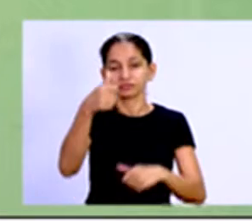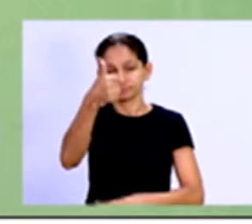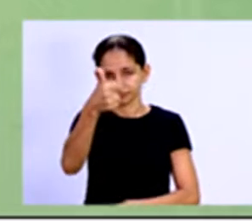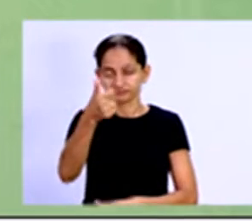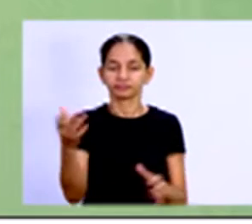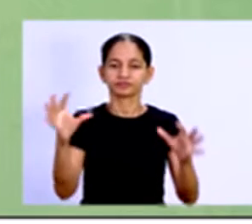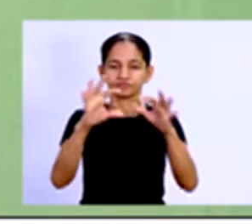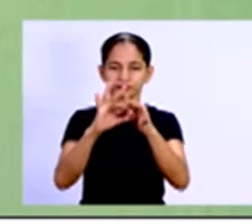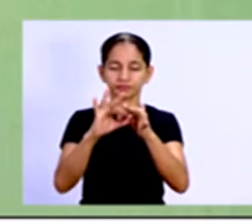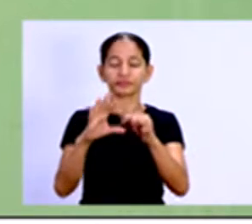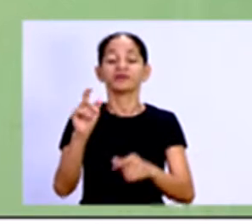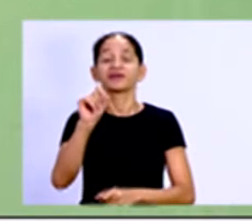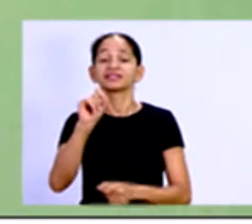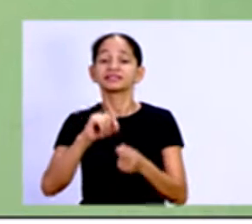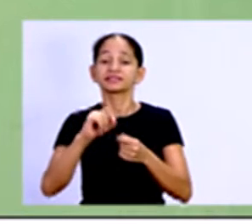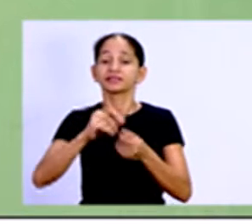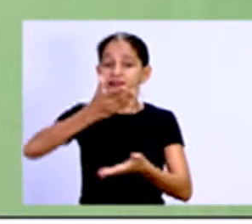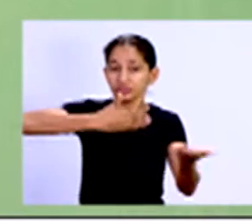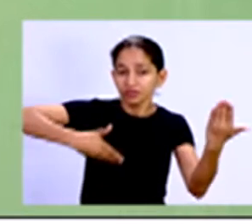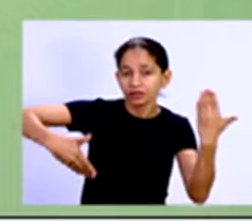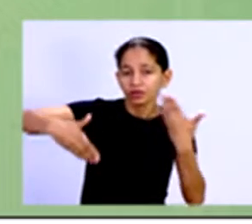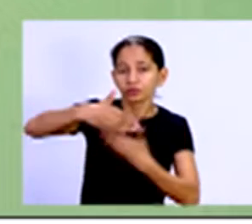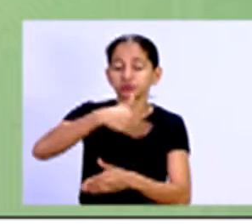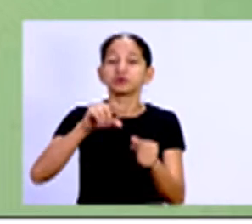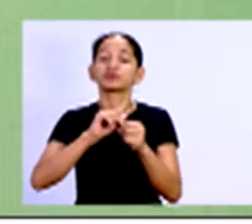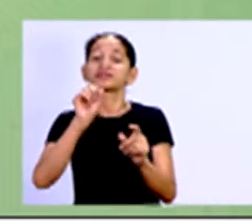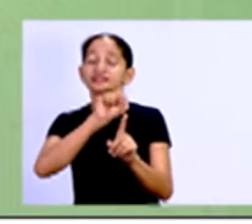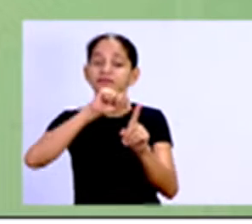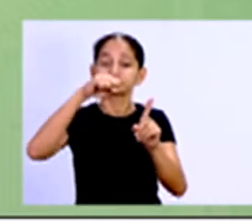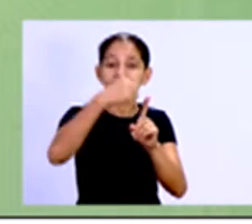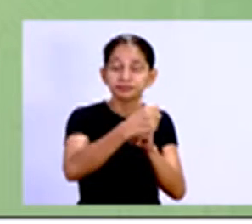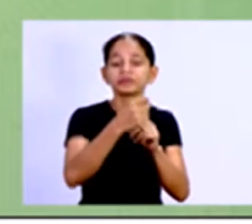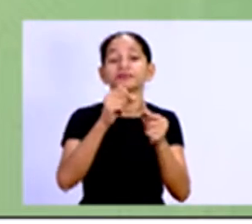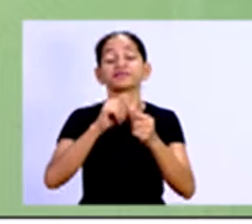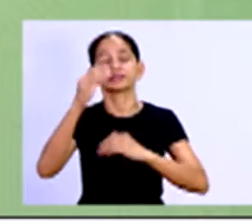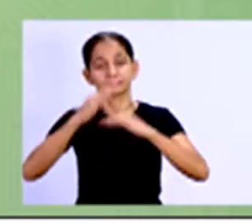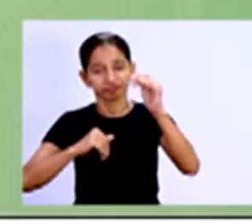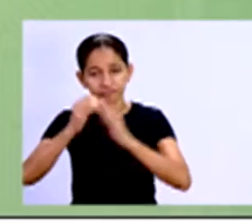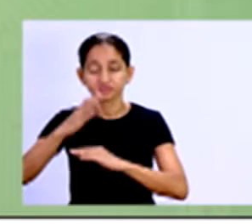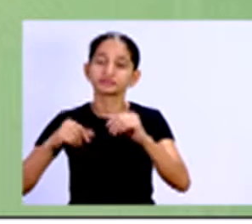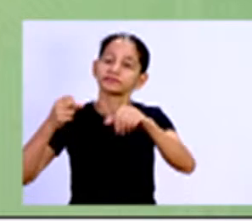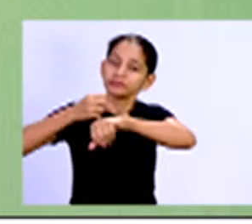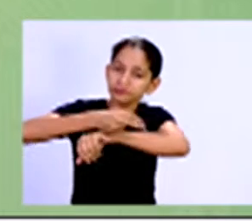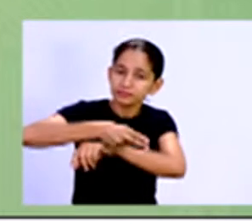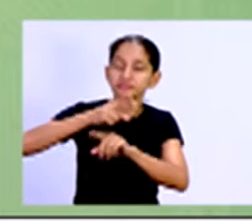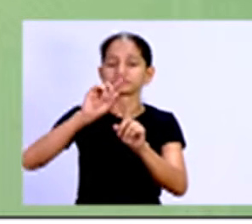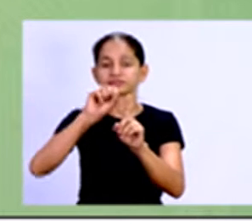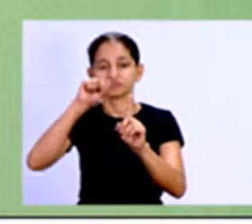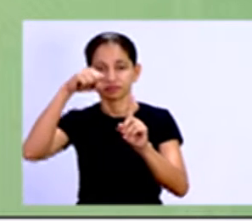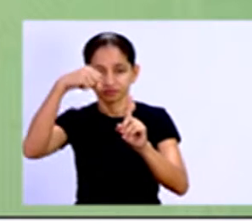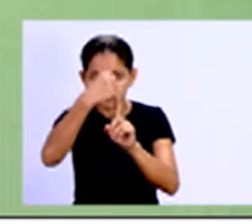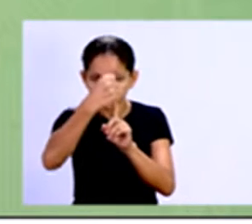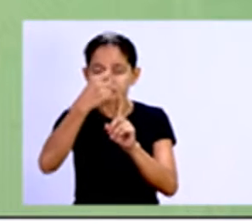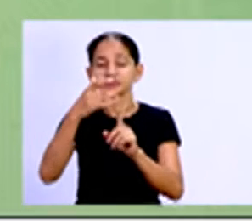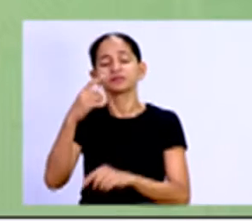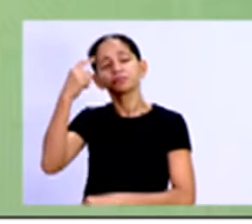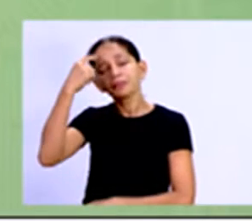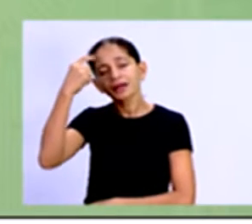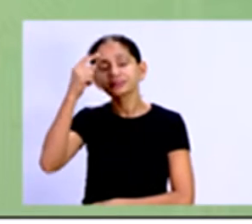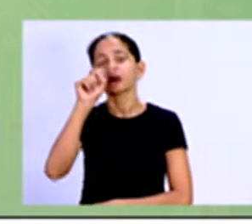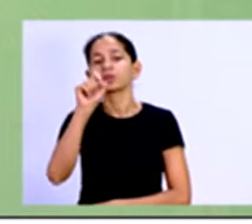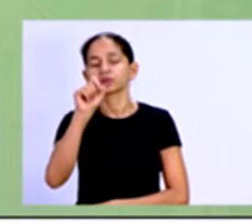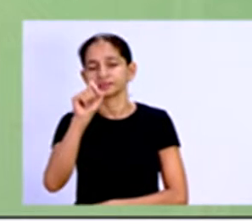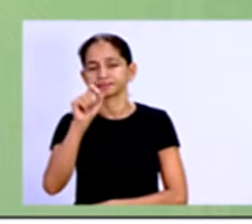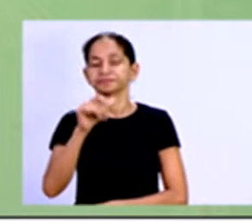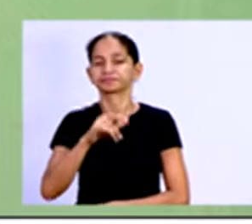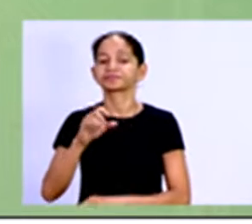Que a socialização vai preparar o indivíduo para os papéis sociais que há de desempenhar. Então, vamos imaginar o seguinte,